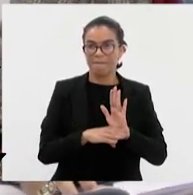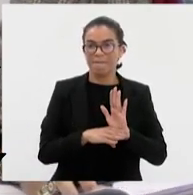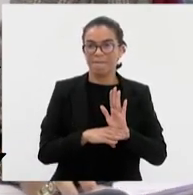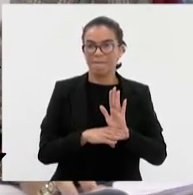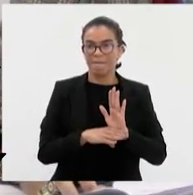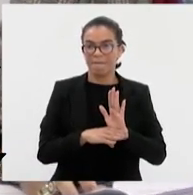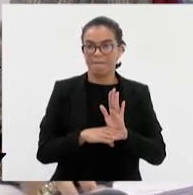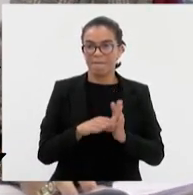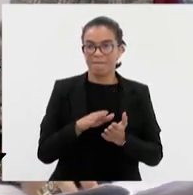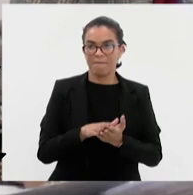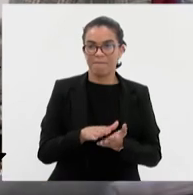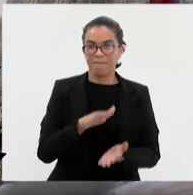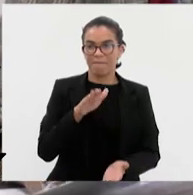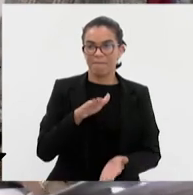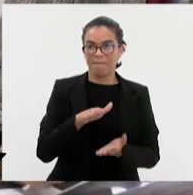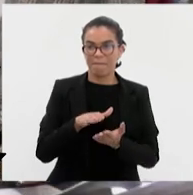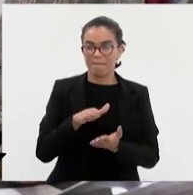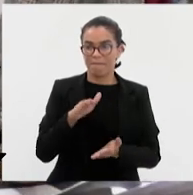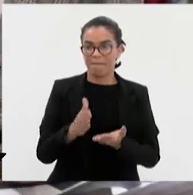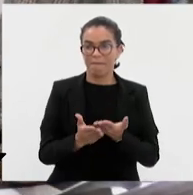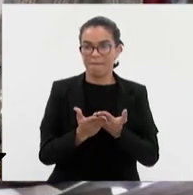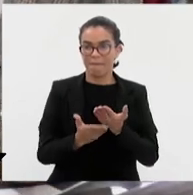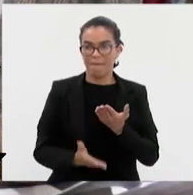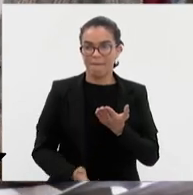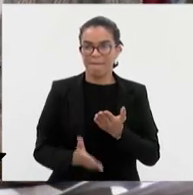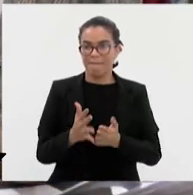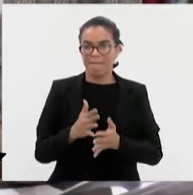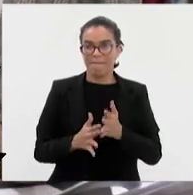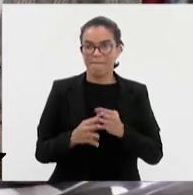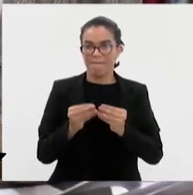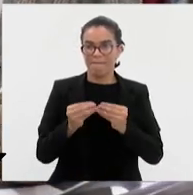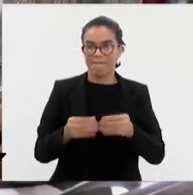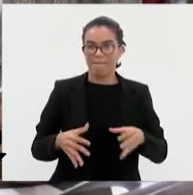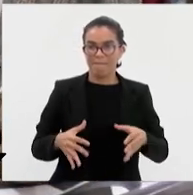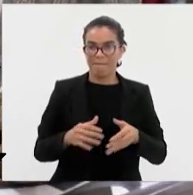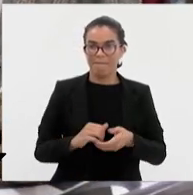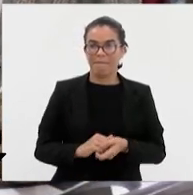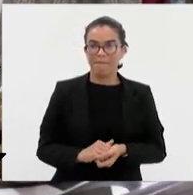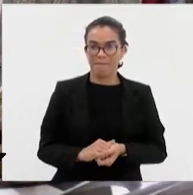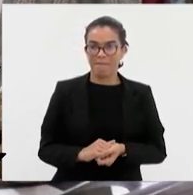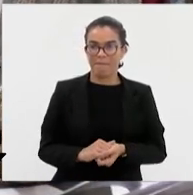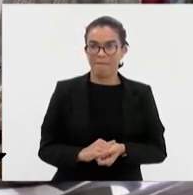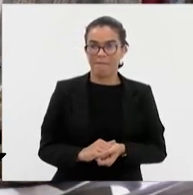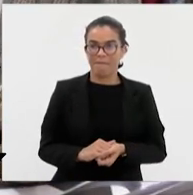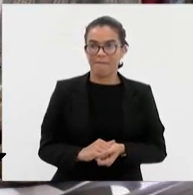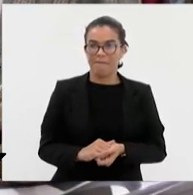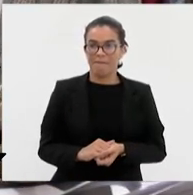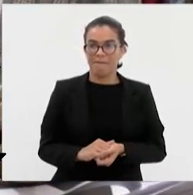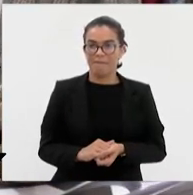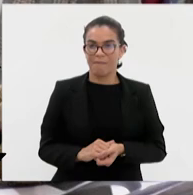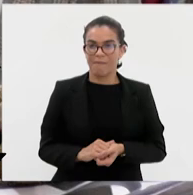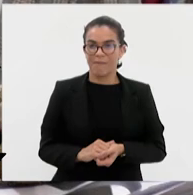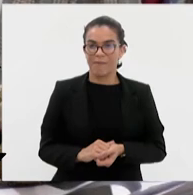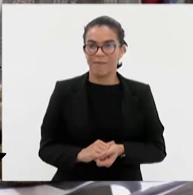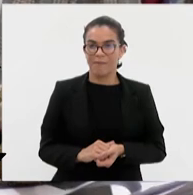votar em bloco, anexação, prejudicabilidade e inconstitucionalidade. Então são...